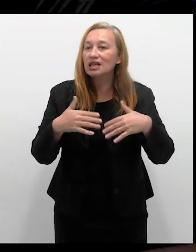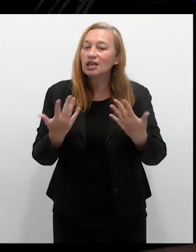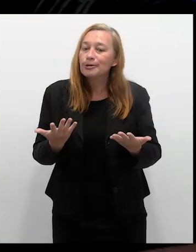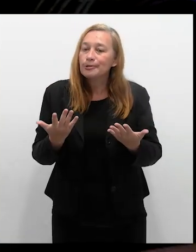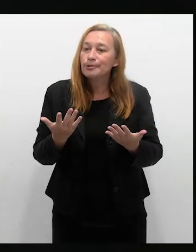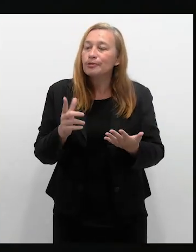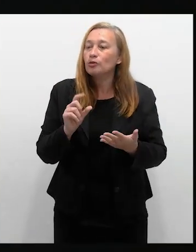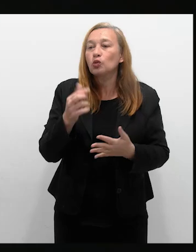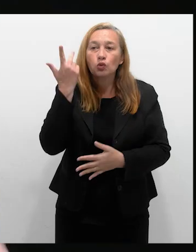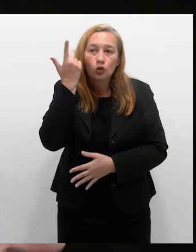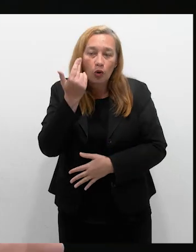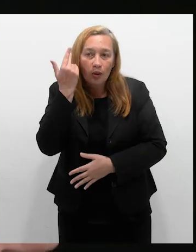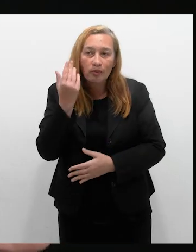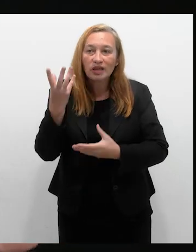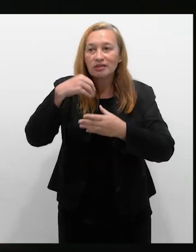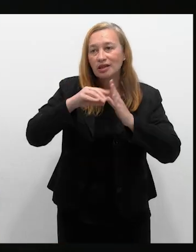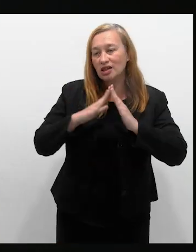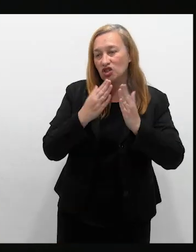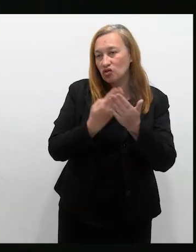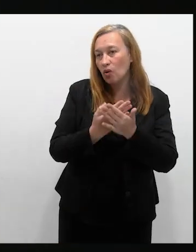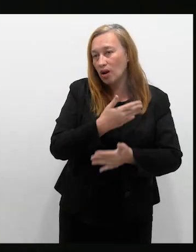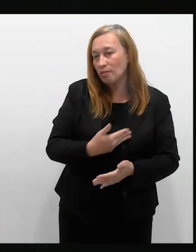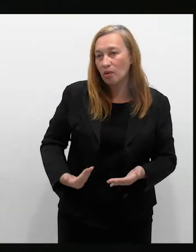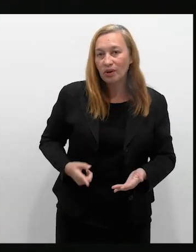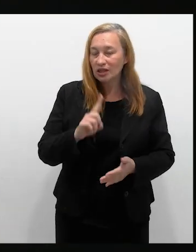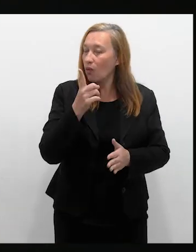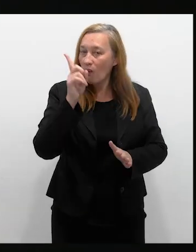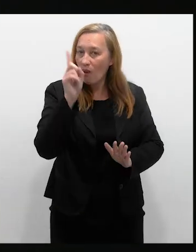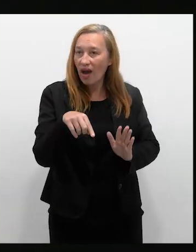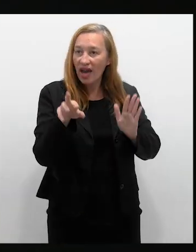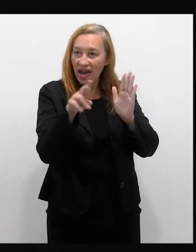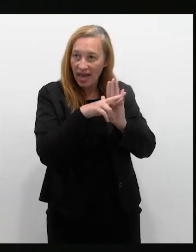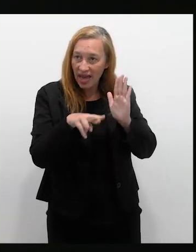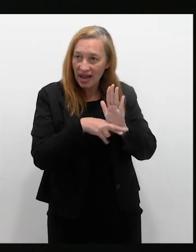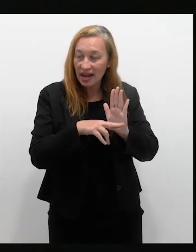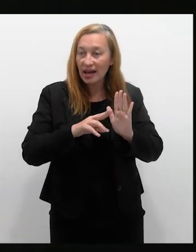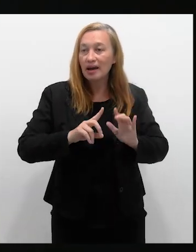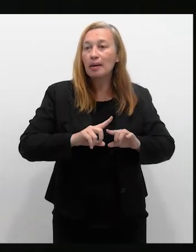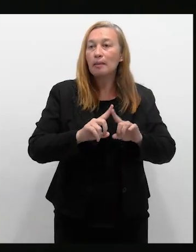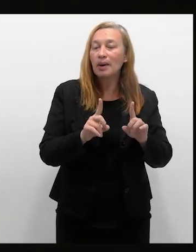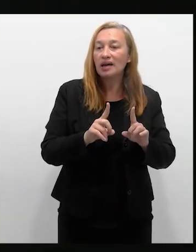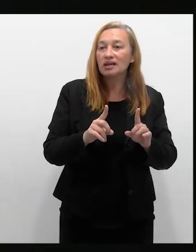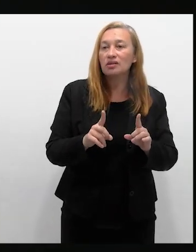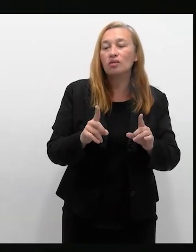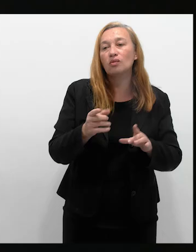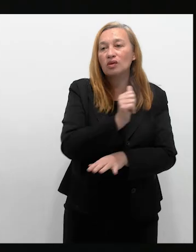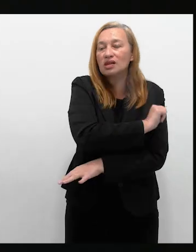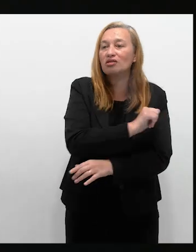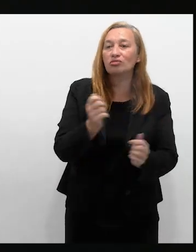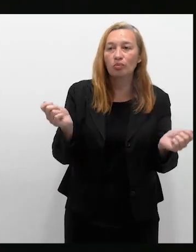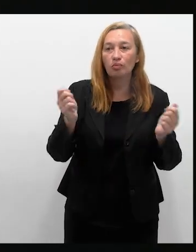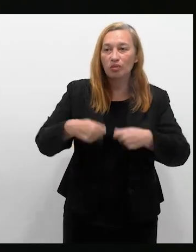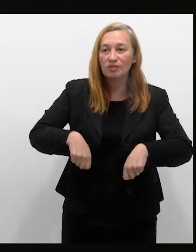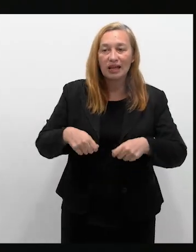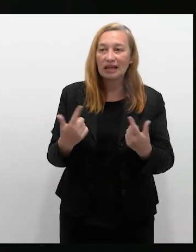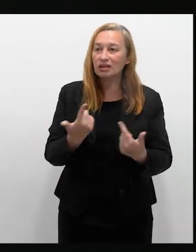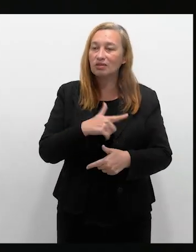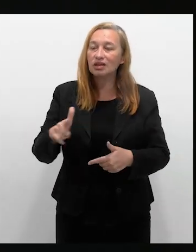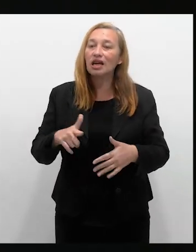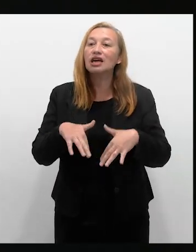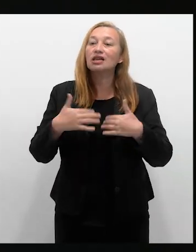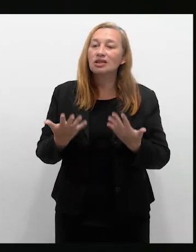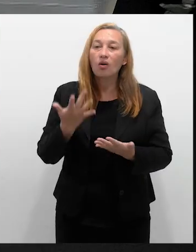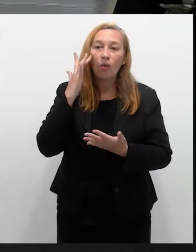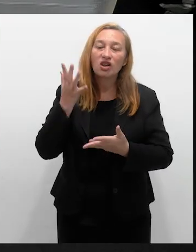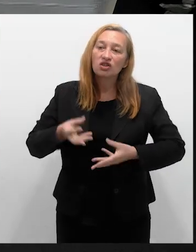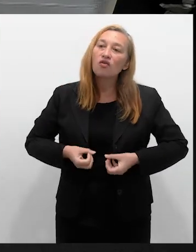acessos e tal. Né? O que, normalmente, nas escolas públicas não é regra, mas é mais frequente, esses alunos não têm essa